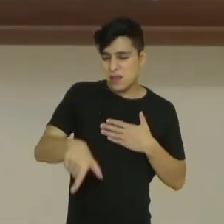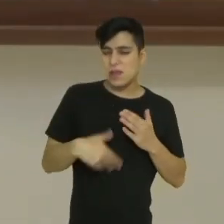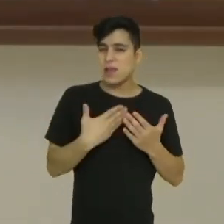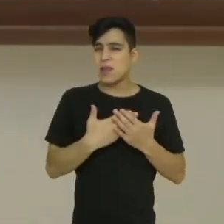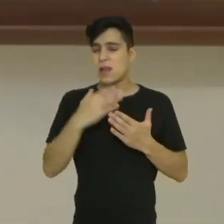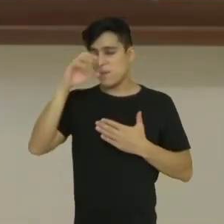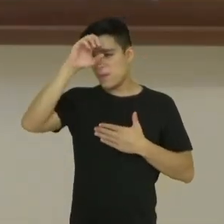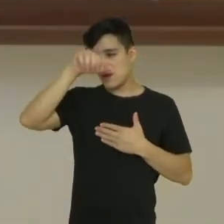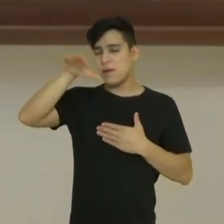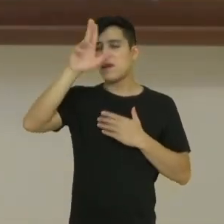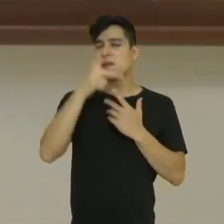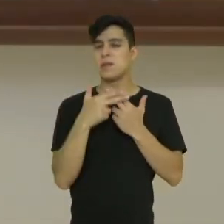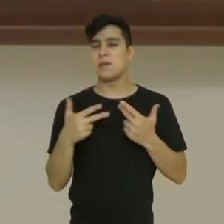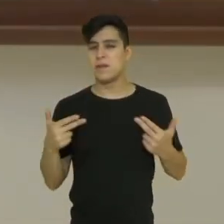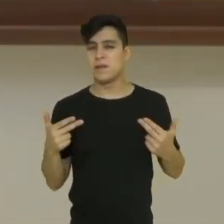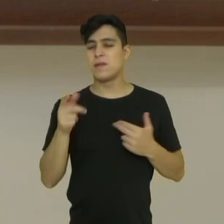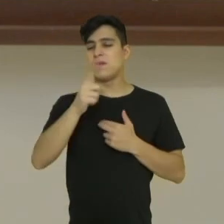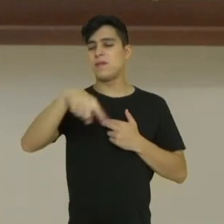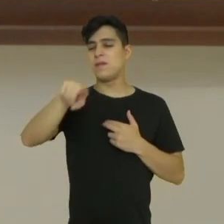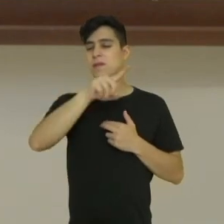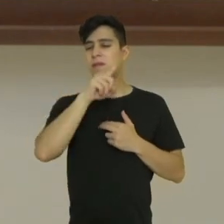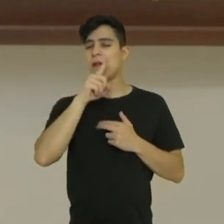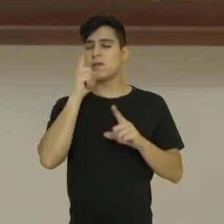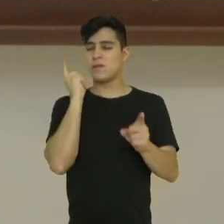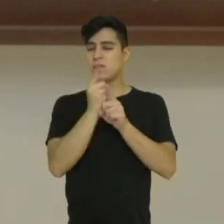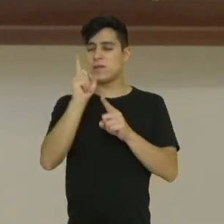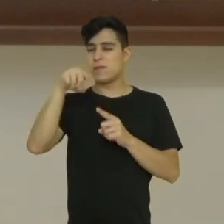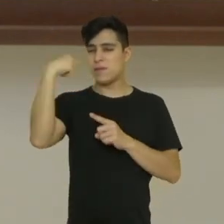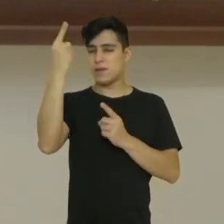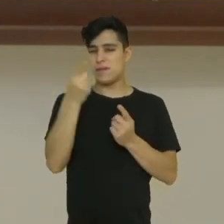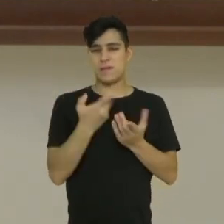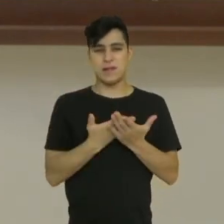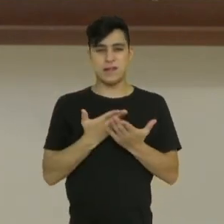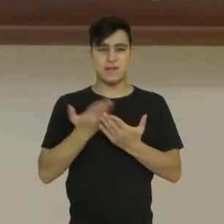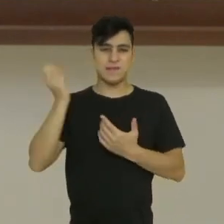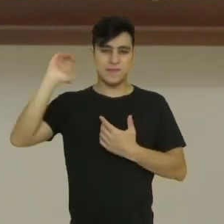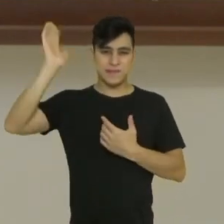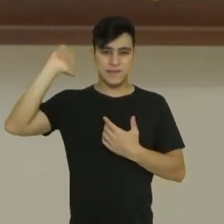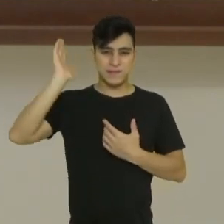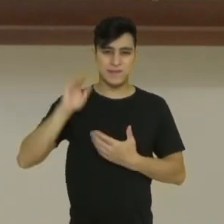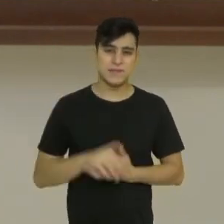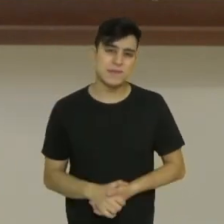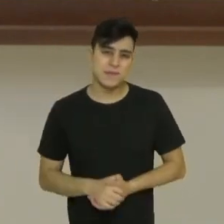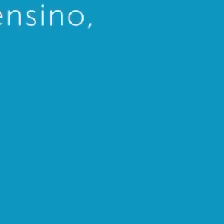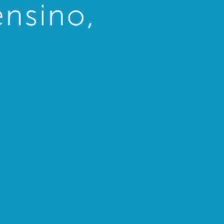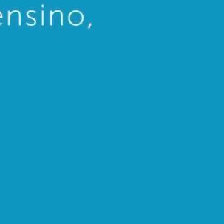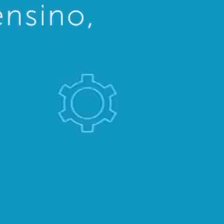tenhamos aprendido bastante coisa e nos encontramos na próxima oportunidade. Até lá. Tchau, tchau.